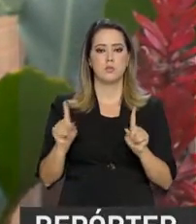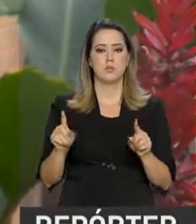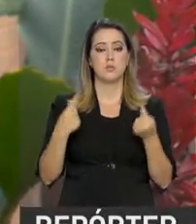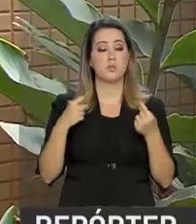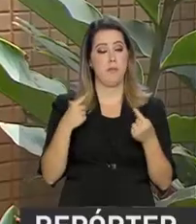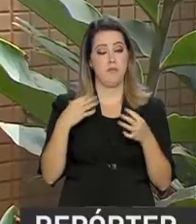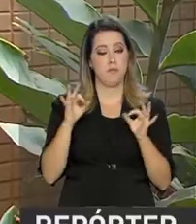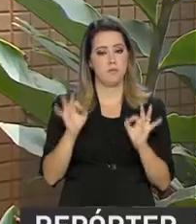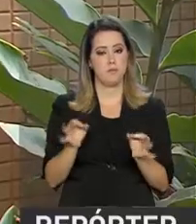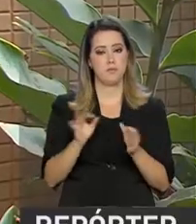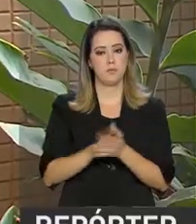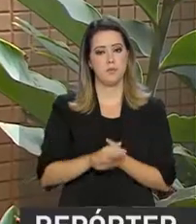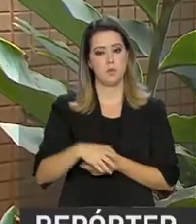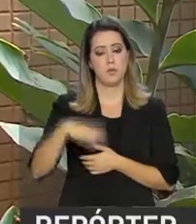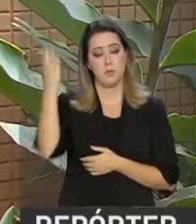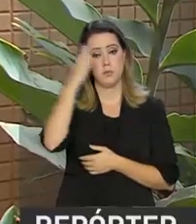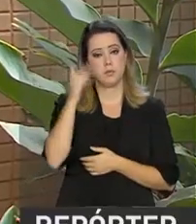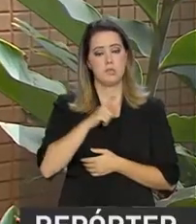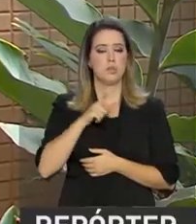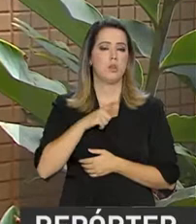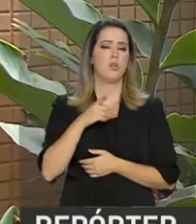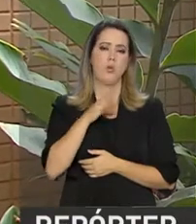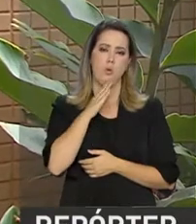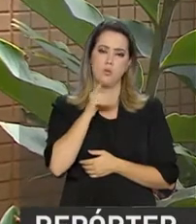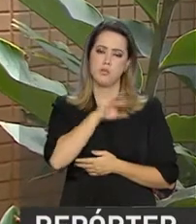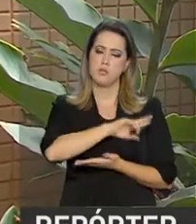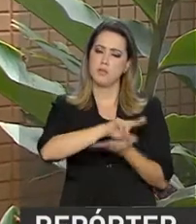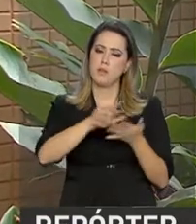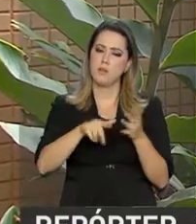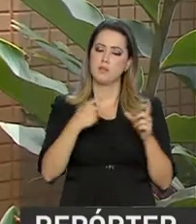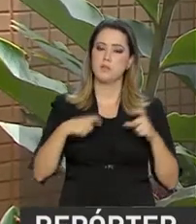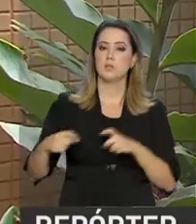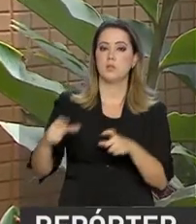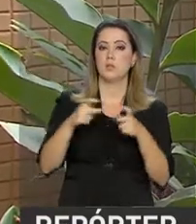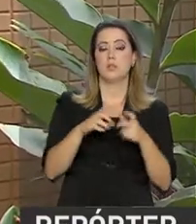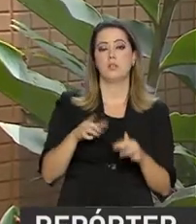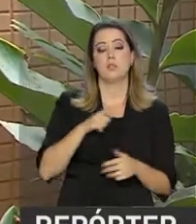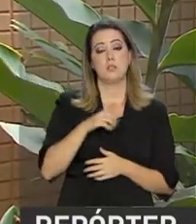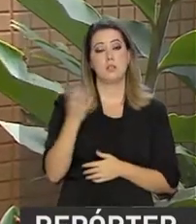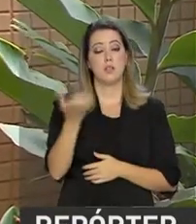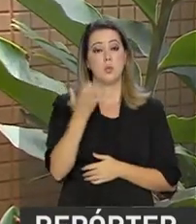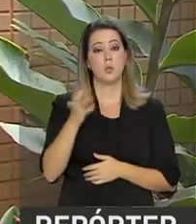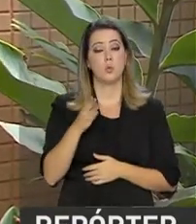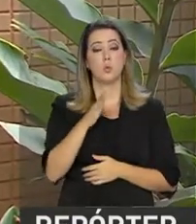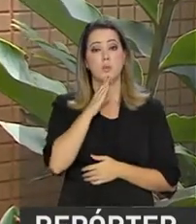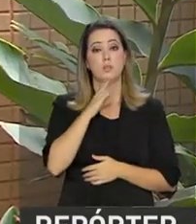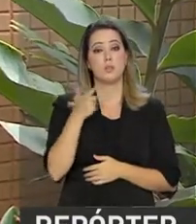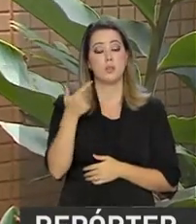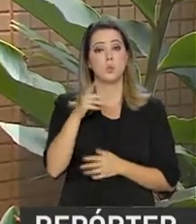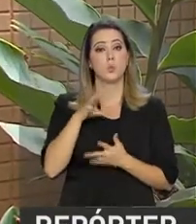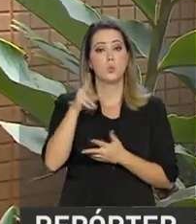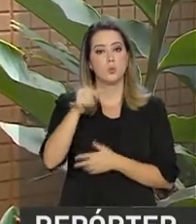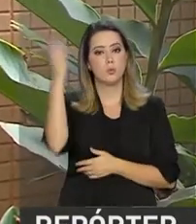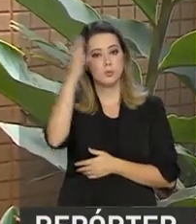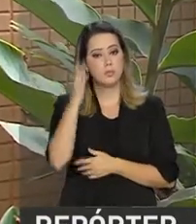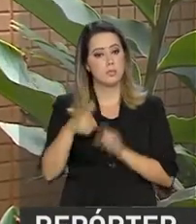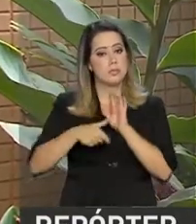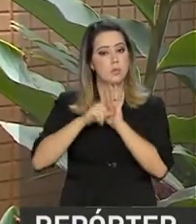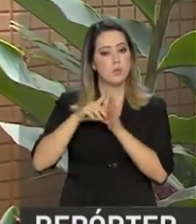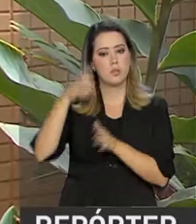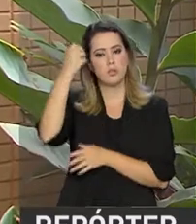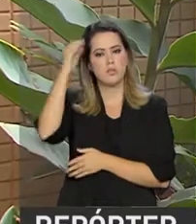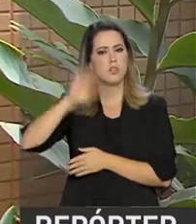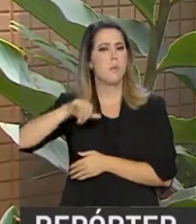para cumprir. O Brasil tem muita coisa bonita para conhecer. Então eu tenho essa vontade de conhecer todo o Brasil antes de poder sair para qualquer lugar. Eu